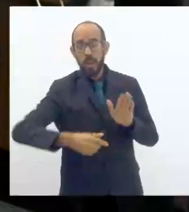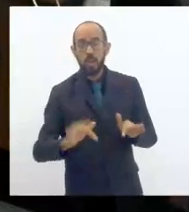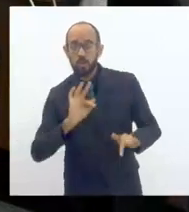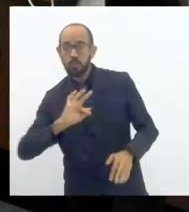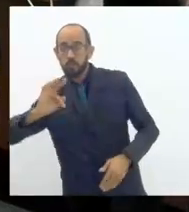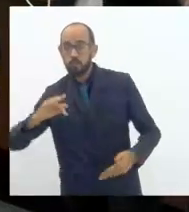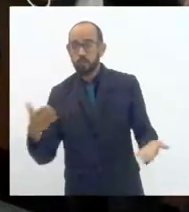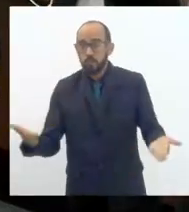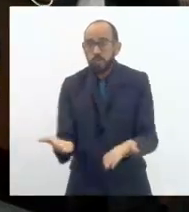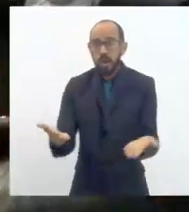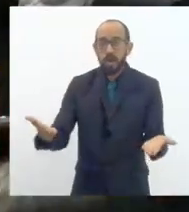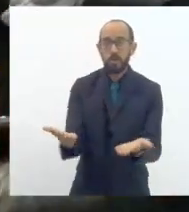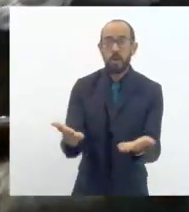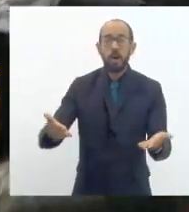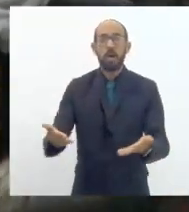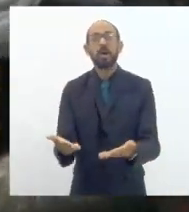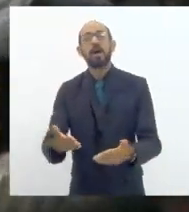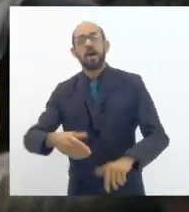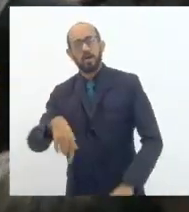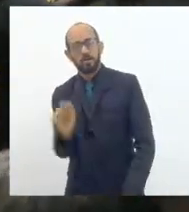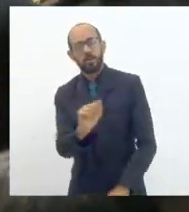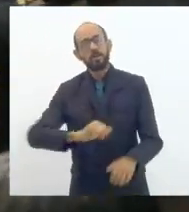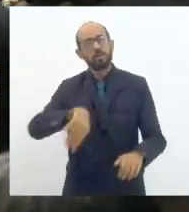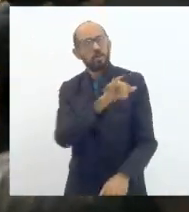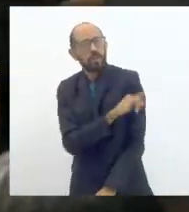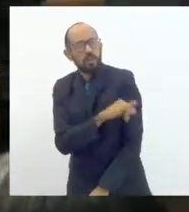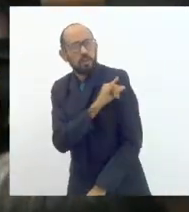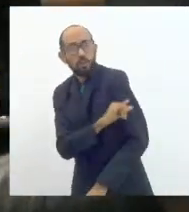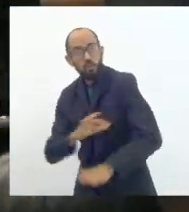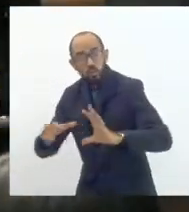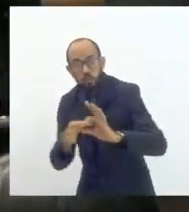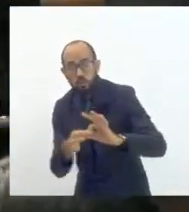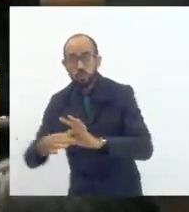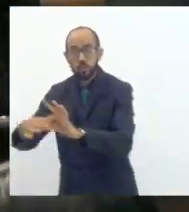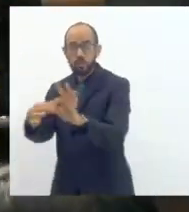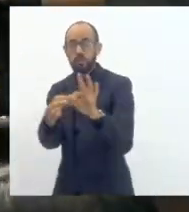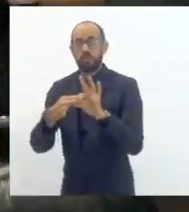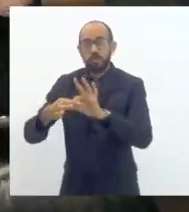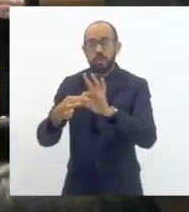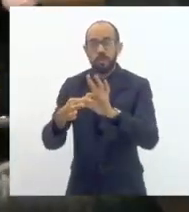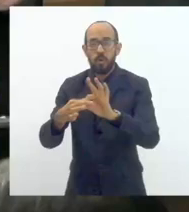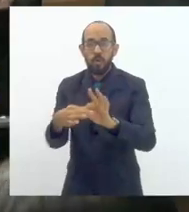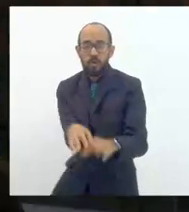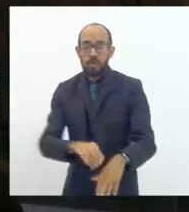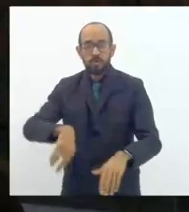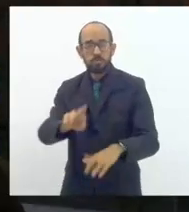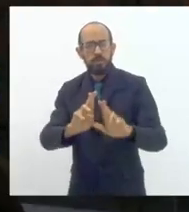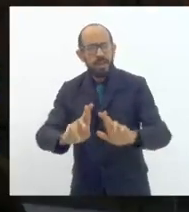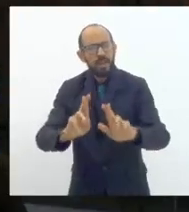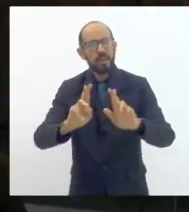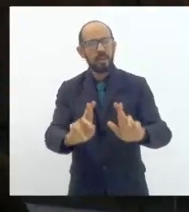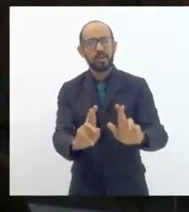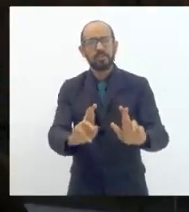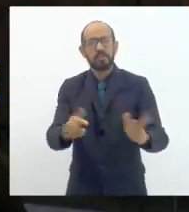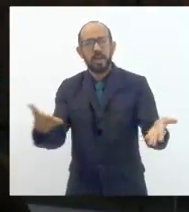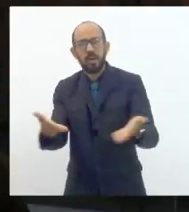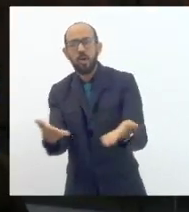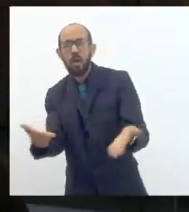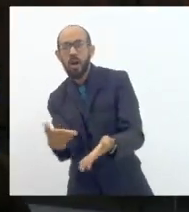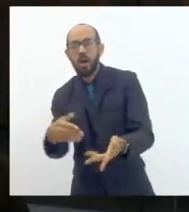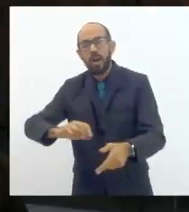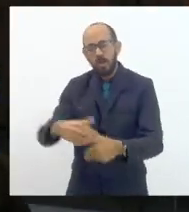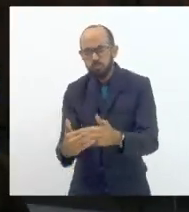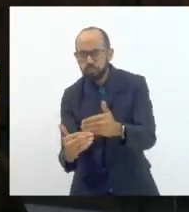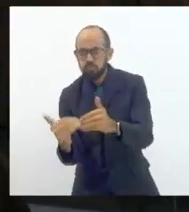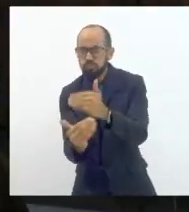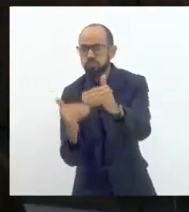é agora, o Rio todo se uniu. Esperança que